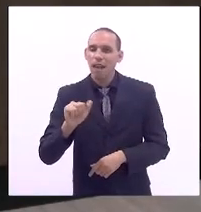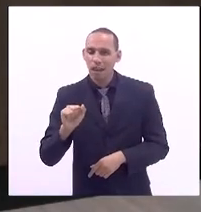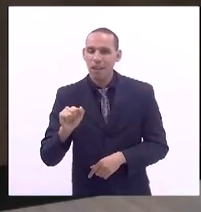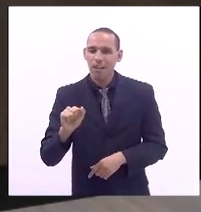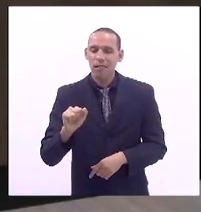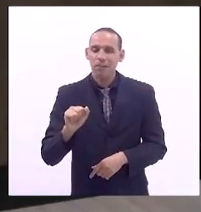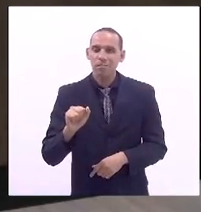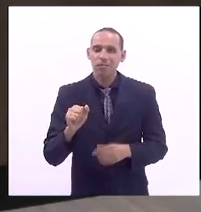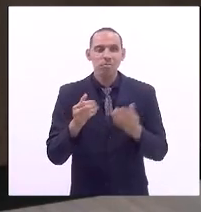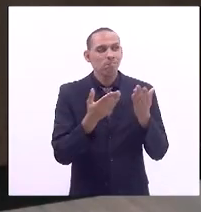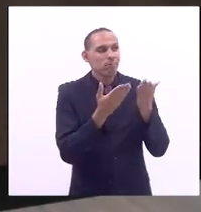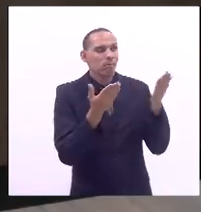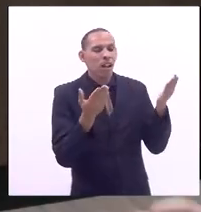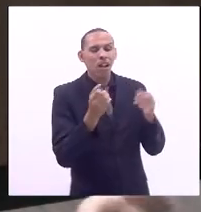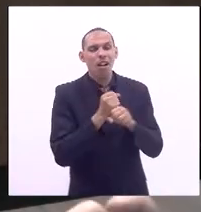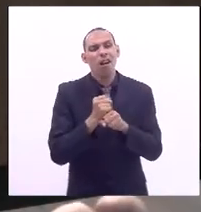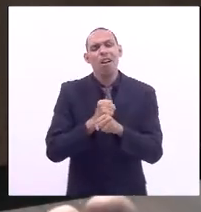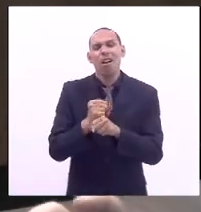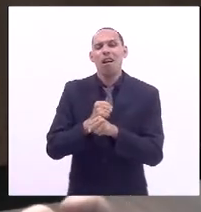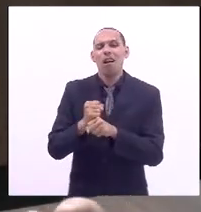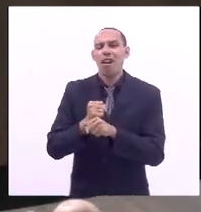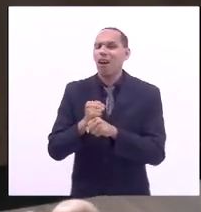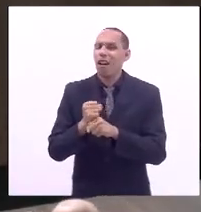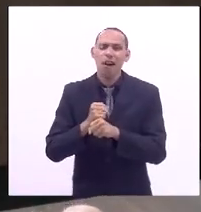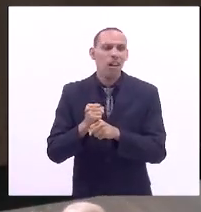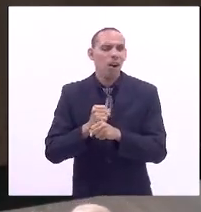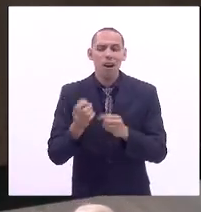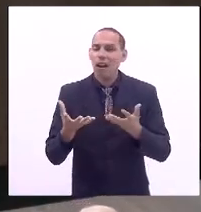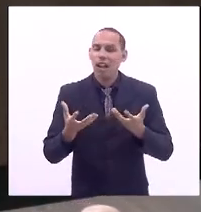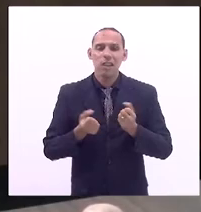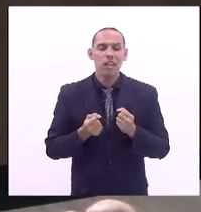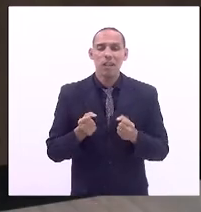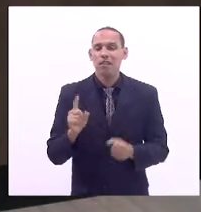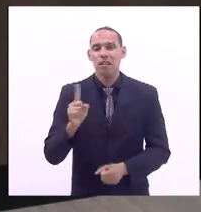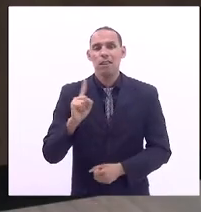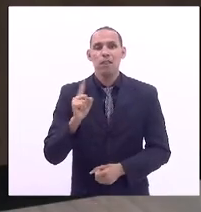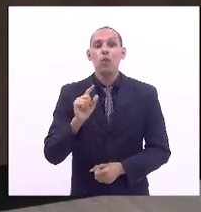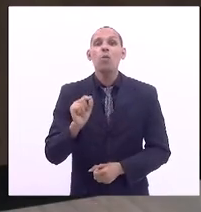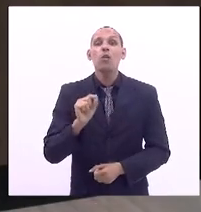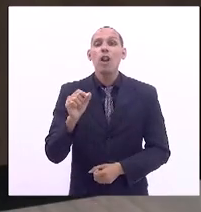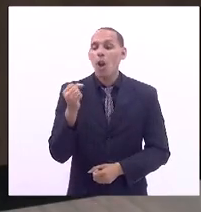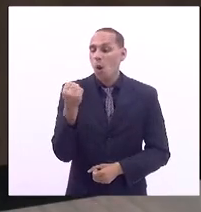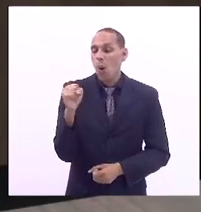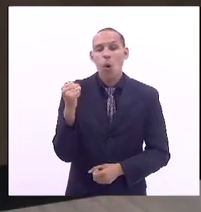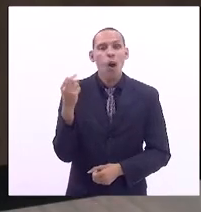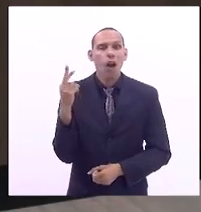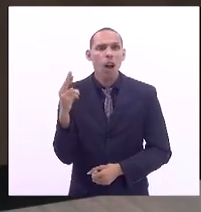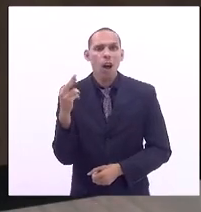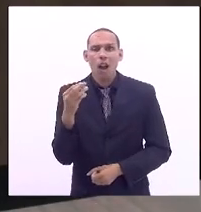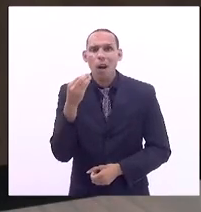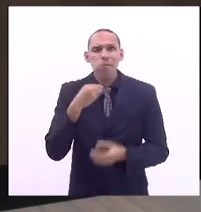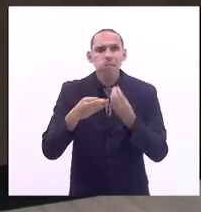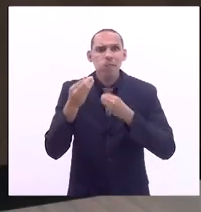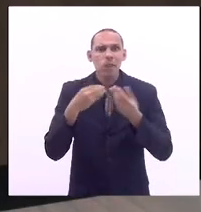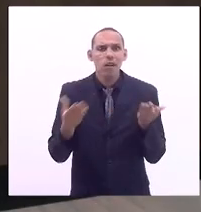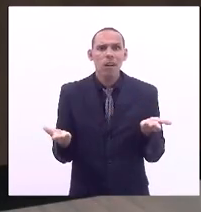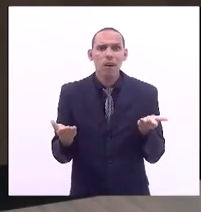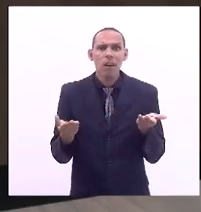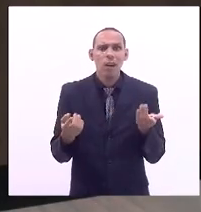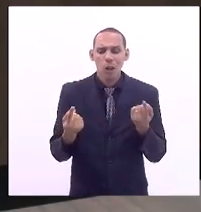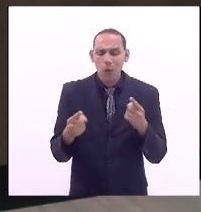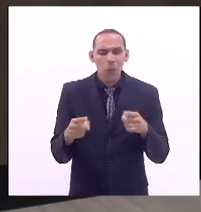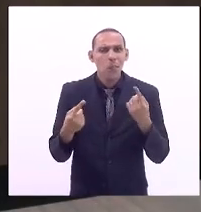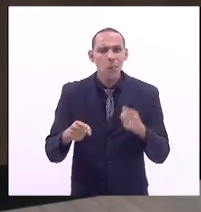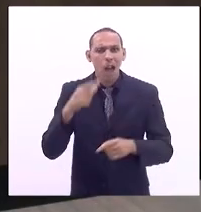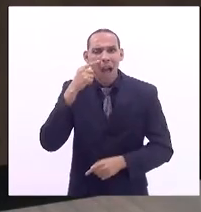há muitos anos sem receber Tão ganhando Presidente André r$ 8 de alimentação não dá nem para